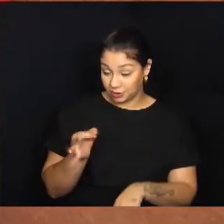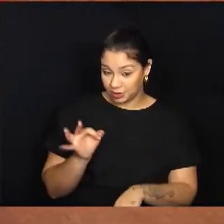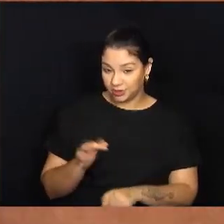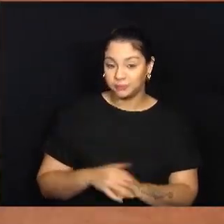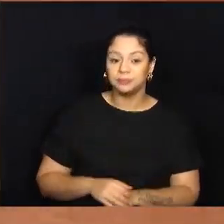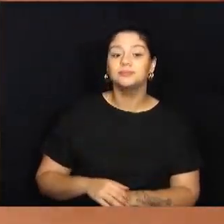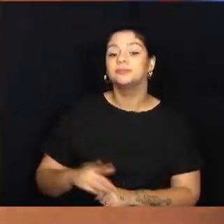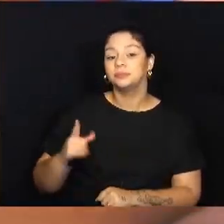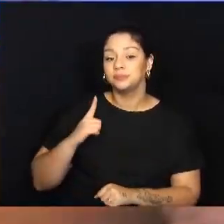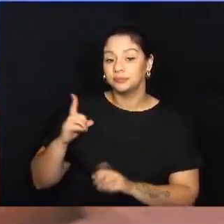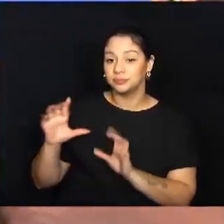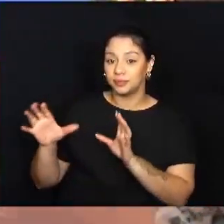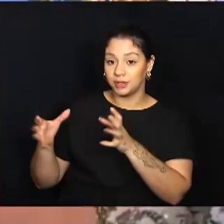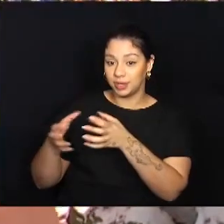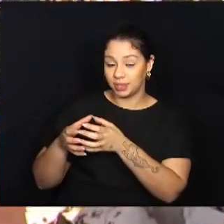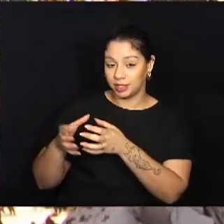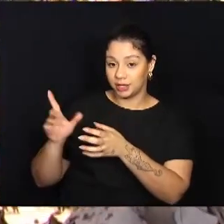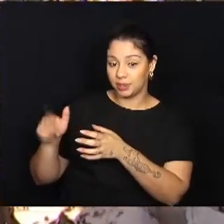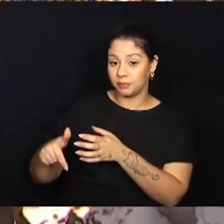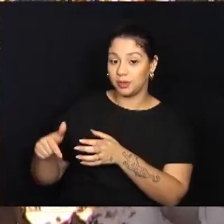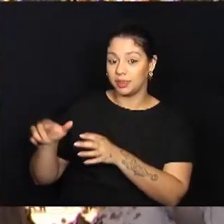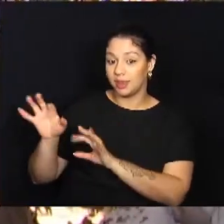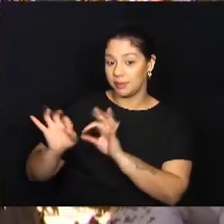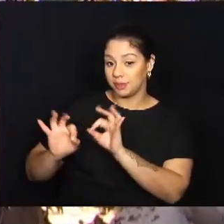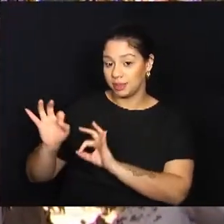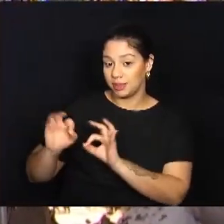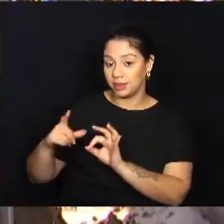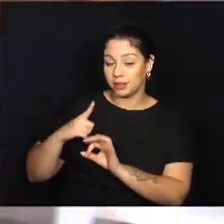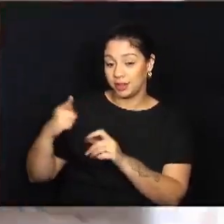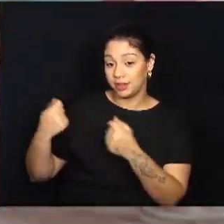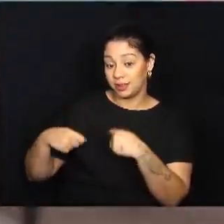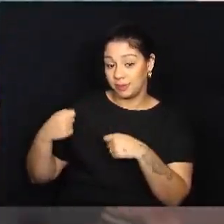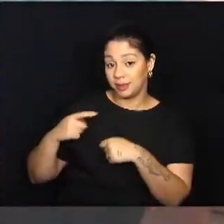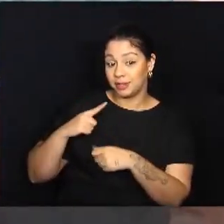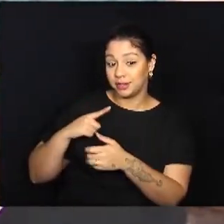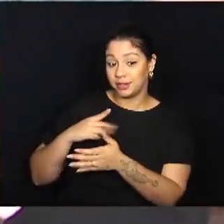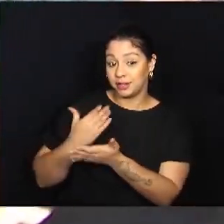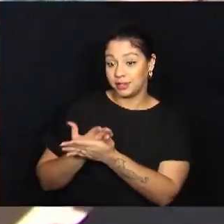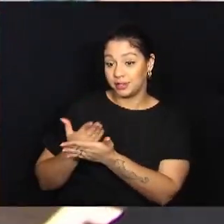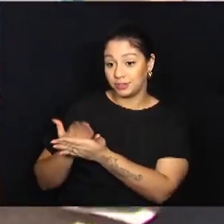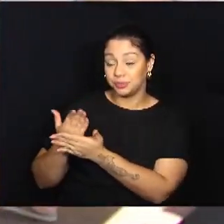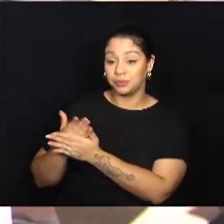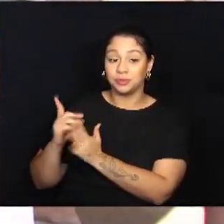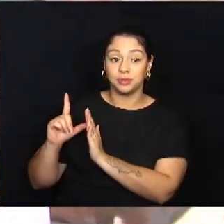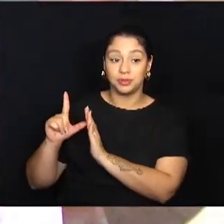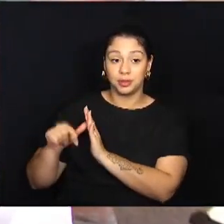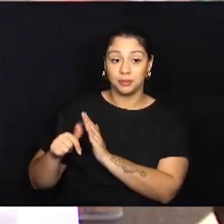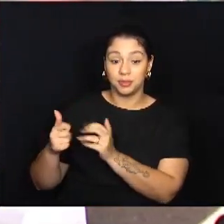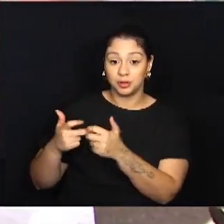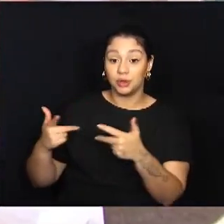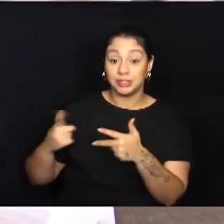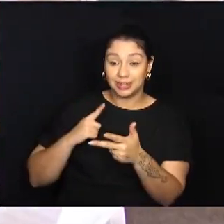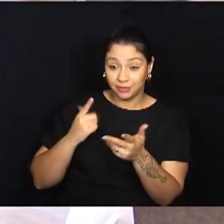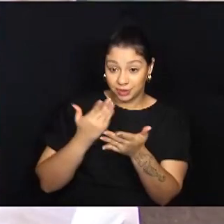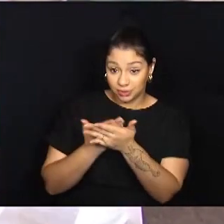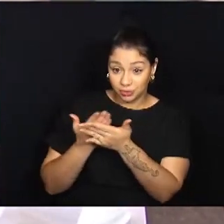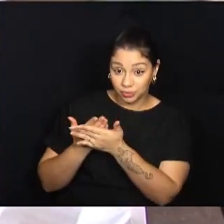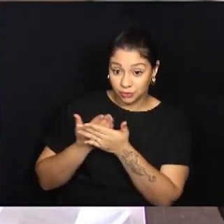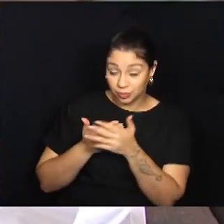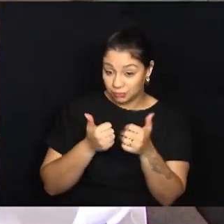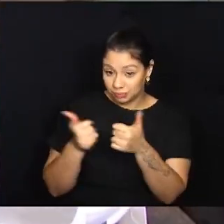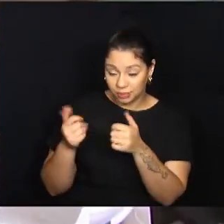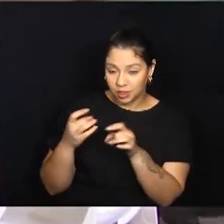equipe faz um planejamento, né, através da demanda, faz um estudo. Depois que é feito esse estudo, essa